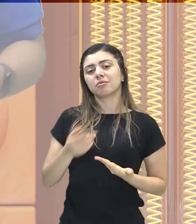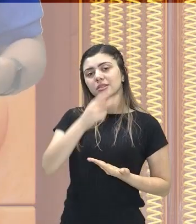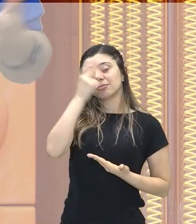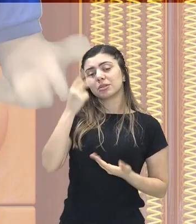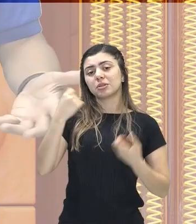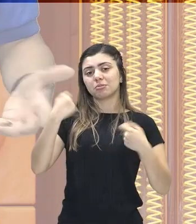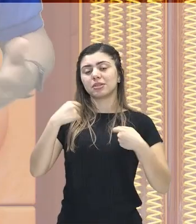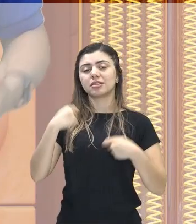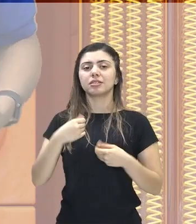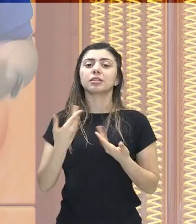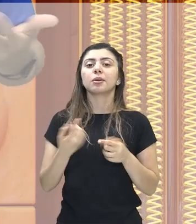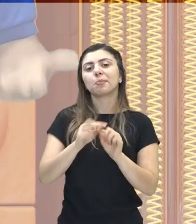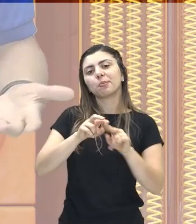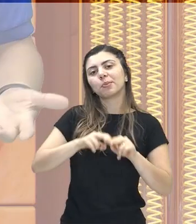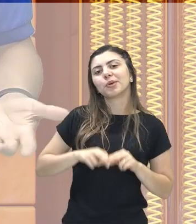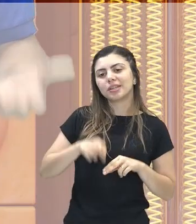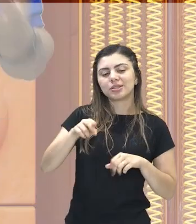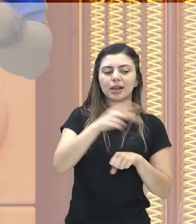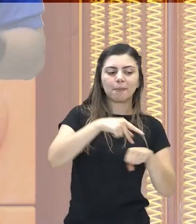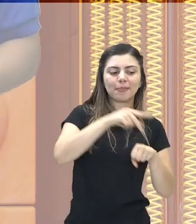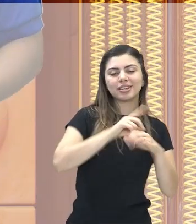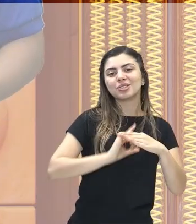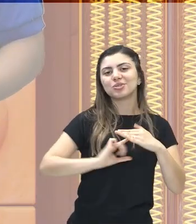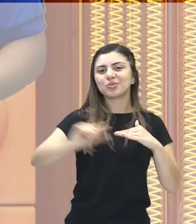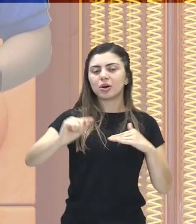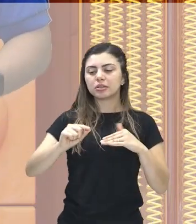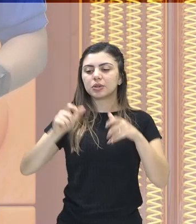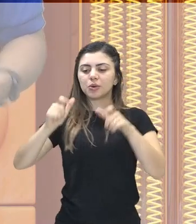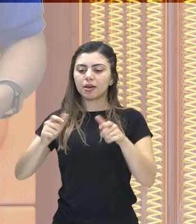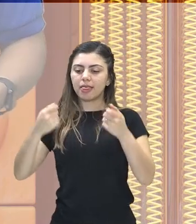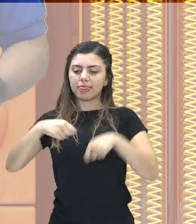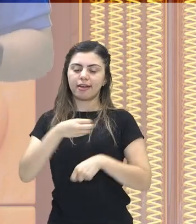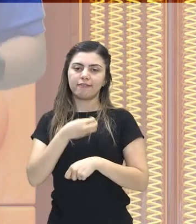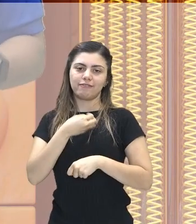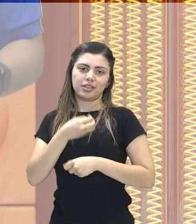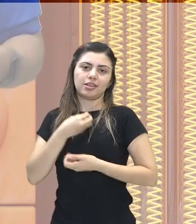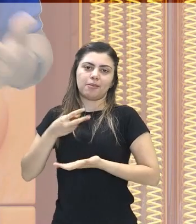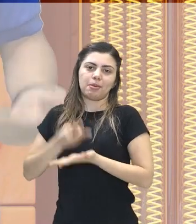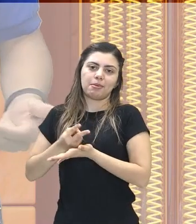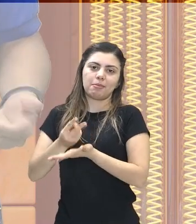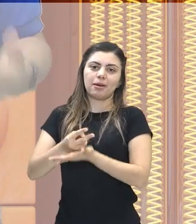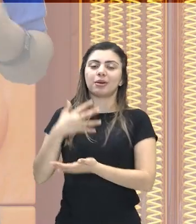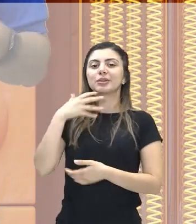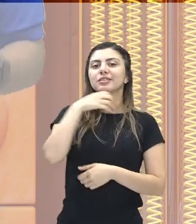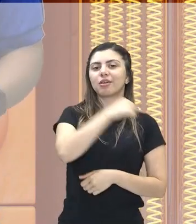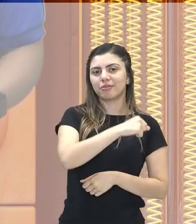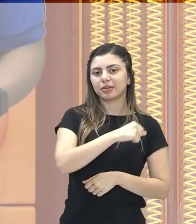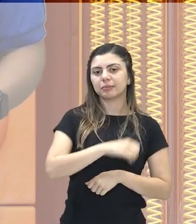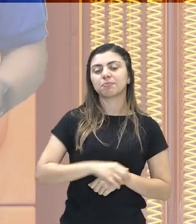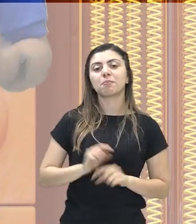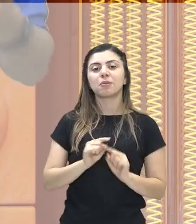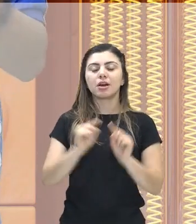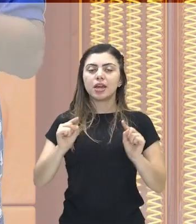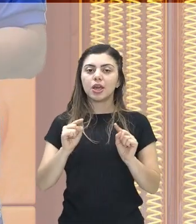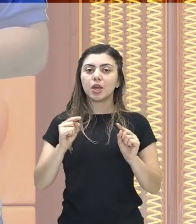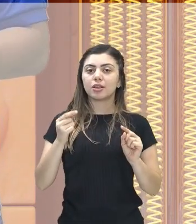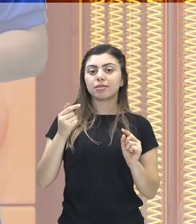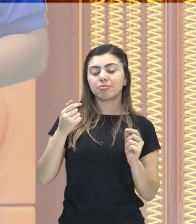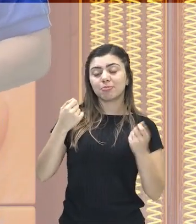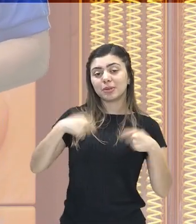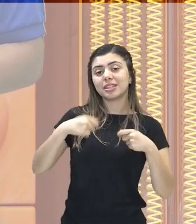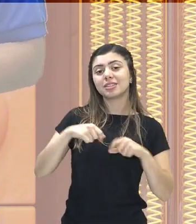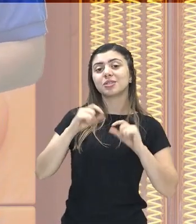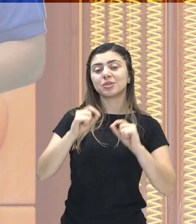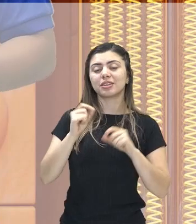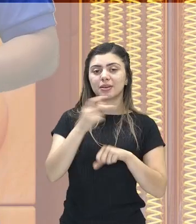ali, por isso que elas fogem, por isso que elas vão para um lugar onde elas possam continuar simplesmente existindo, mas para continuar existindo, algumas